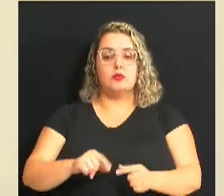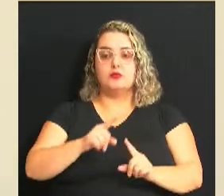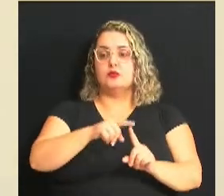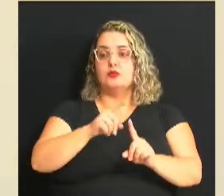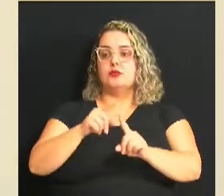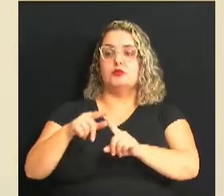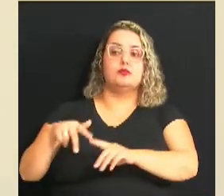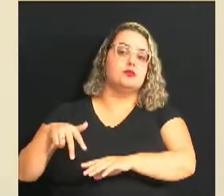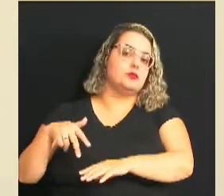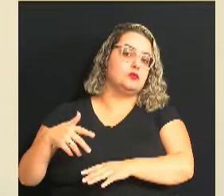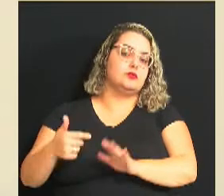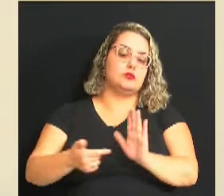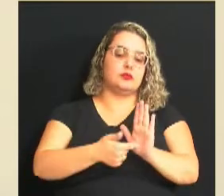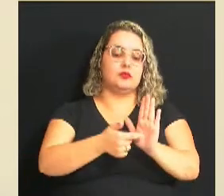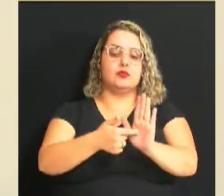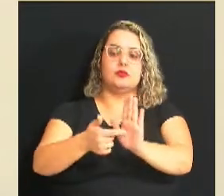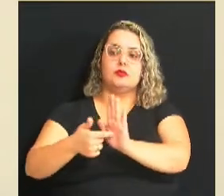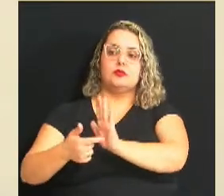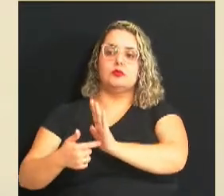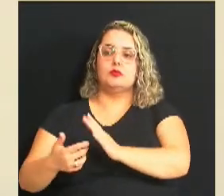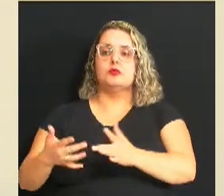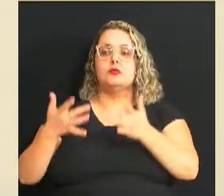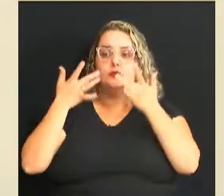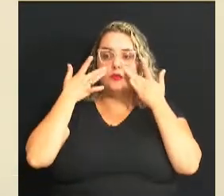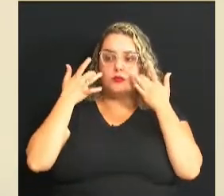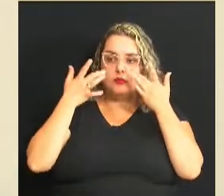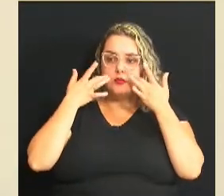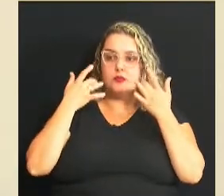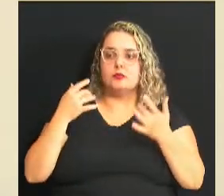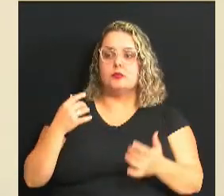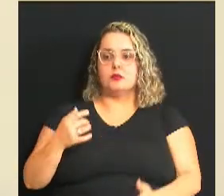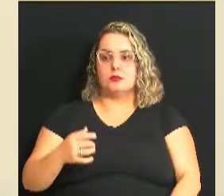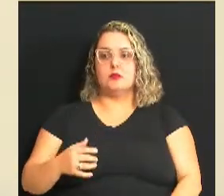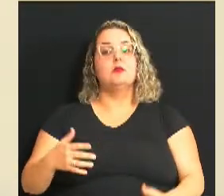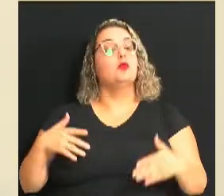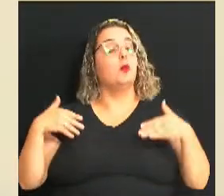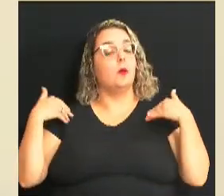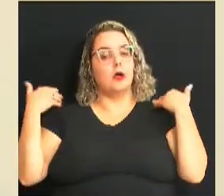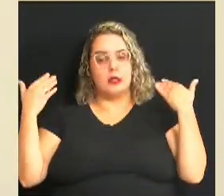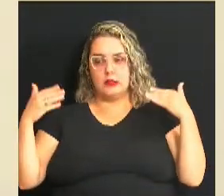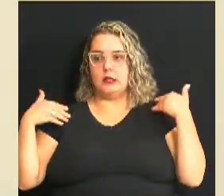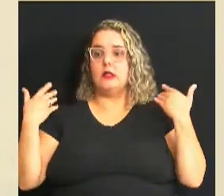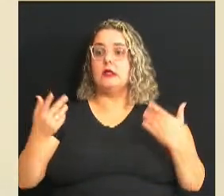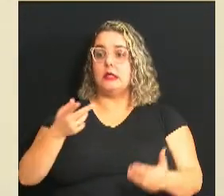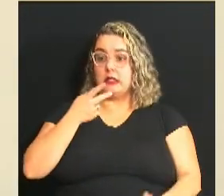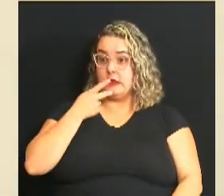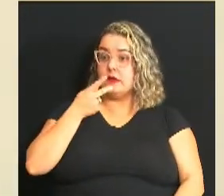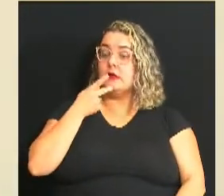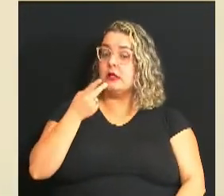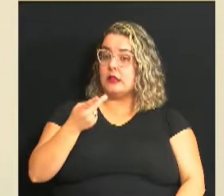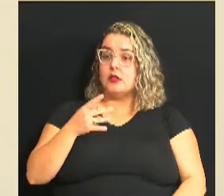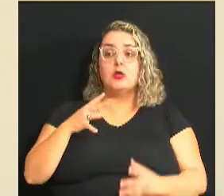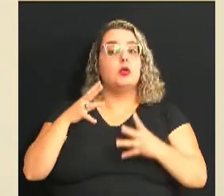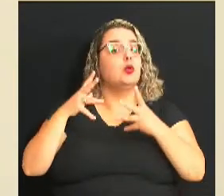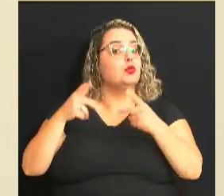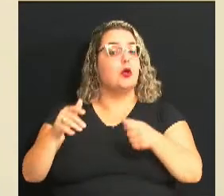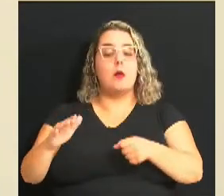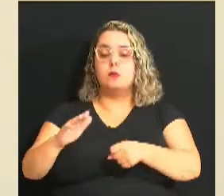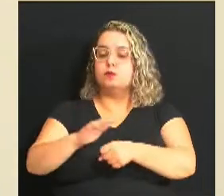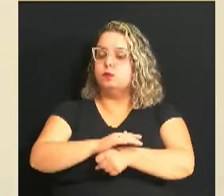gente procurou ter atividades no teatro, e com muita alegria que a gente fala que as atividades foram todas